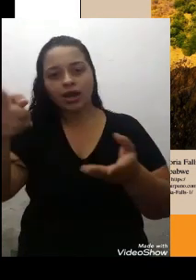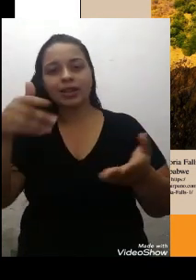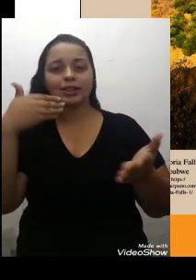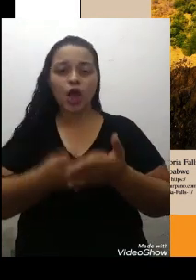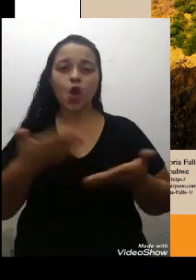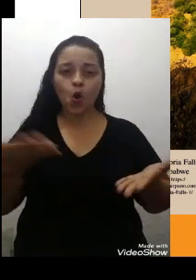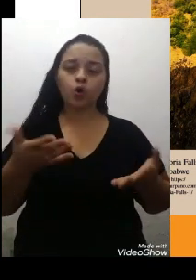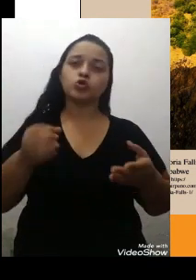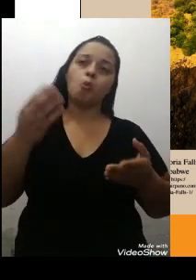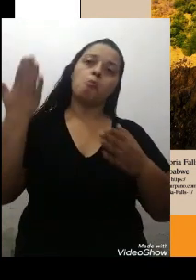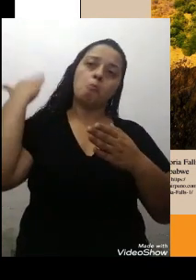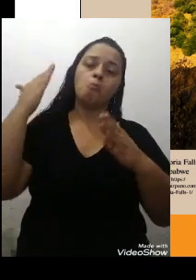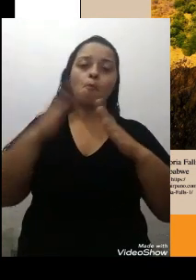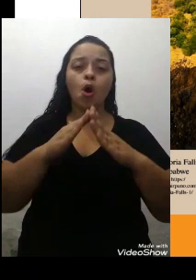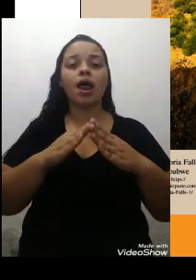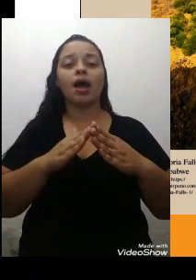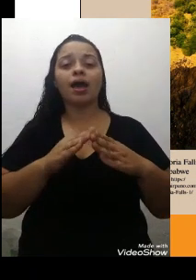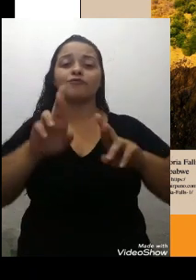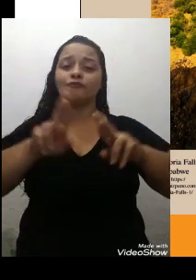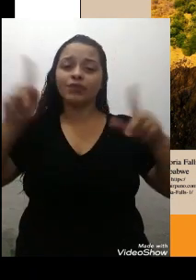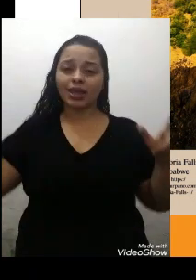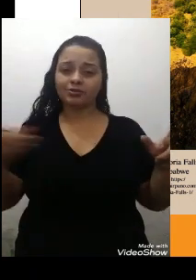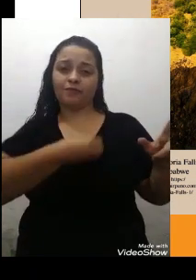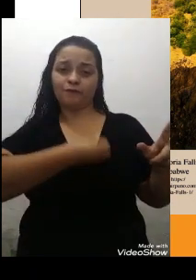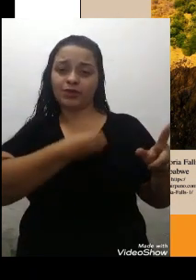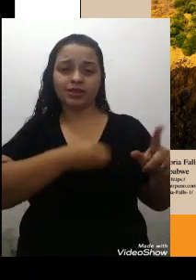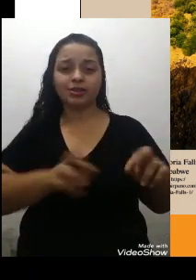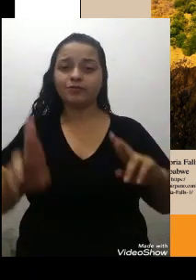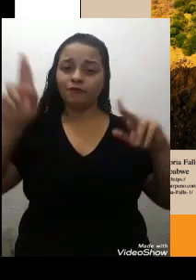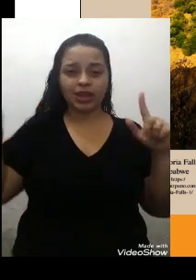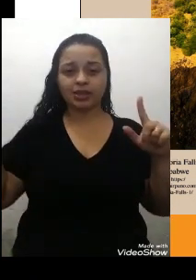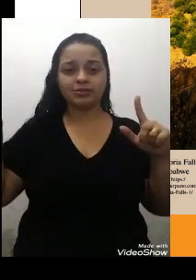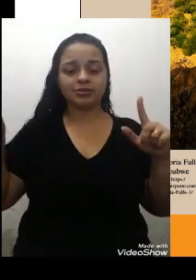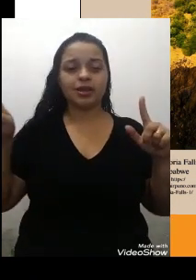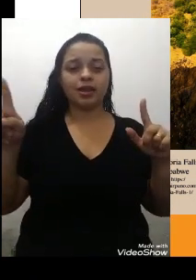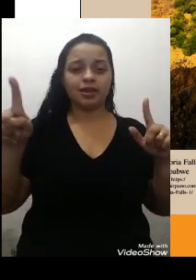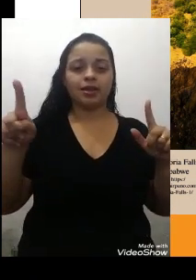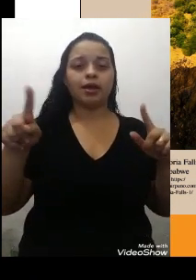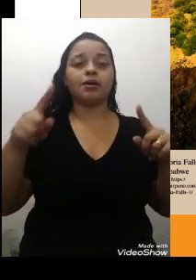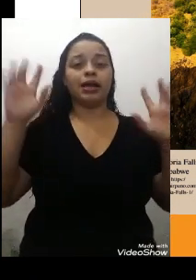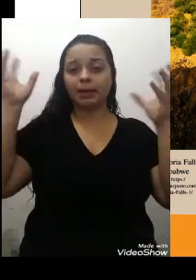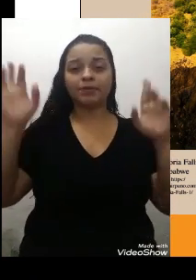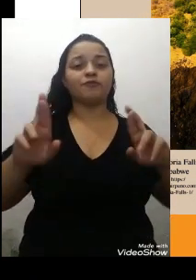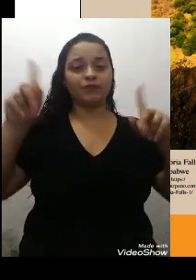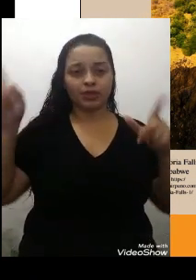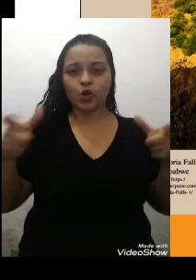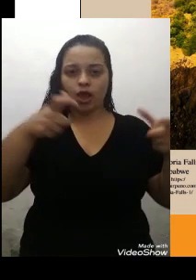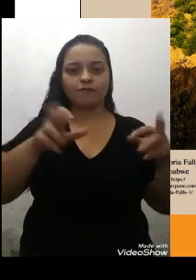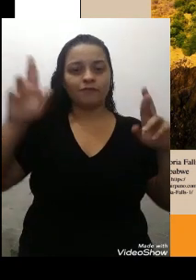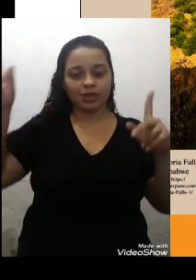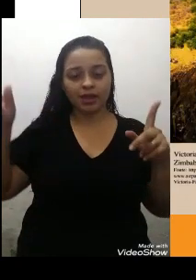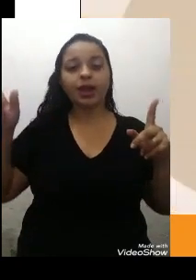um estilo de vida diferente de pessoas que vivem ou viveram no Saara. Então, pensar